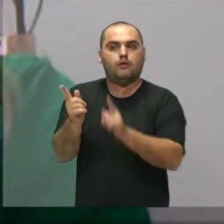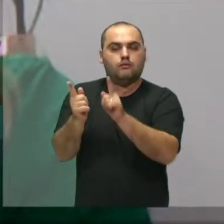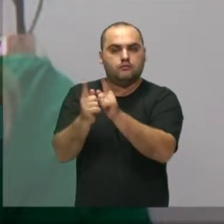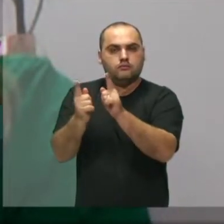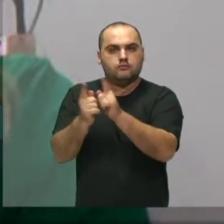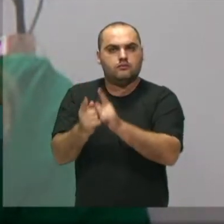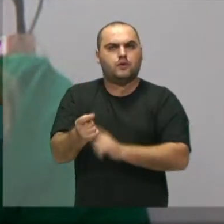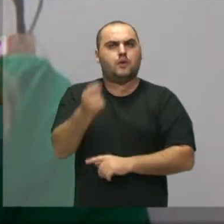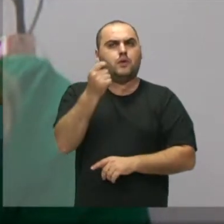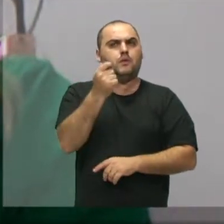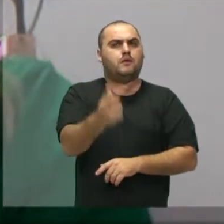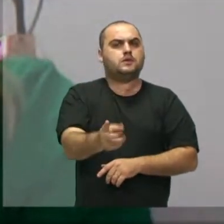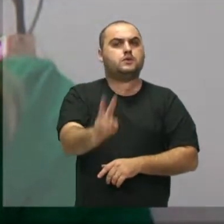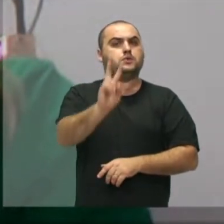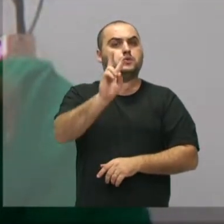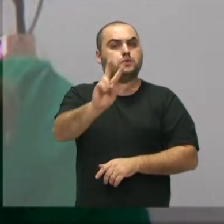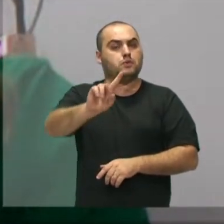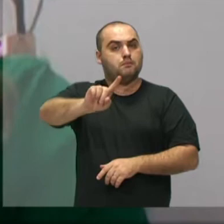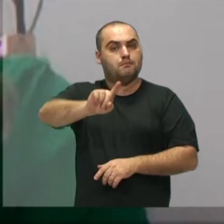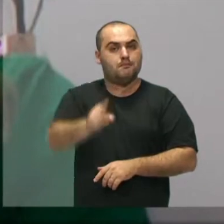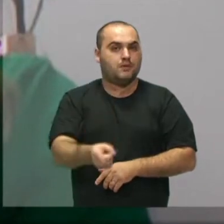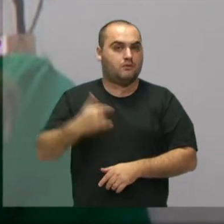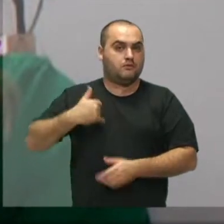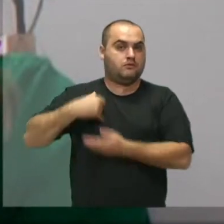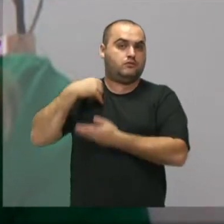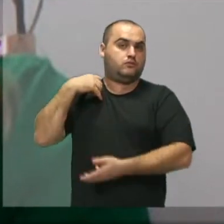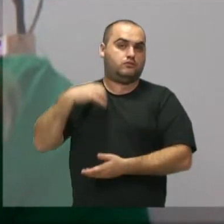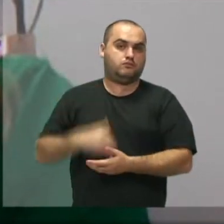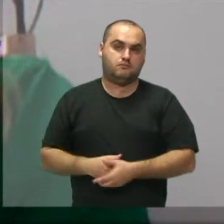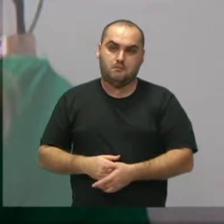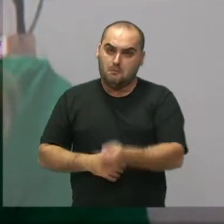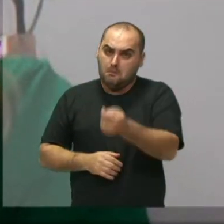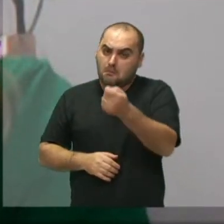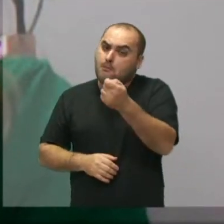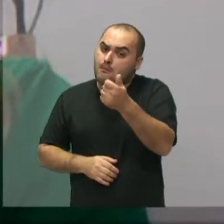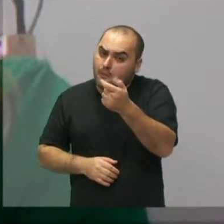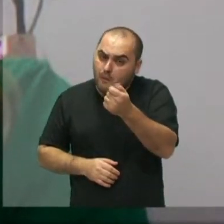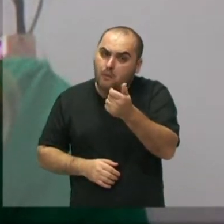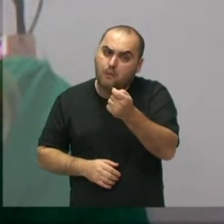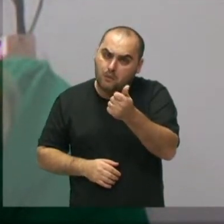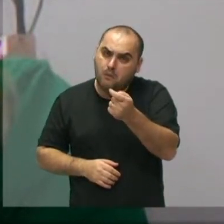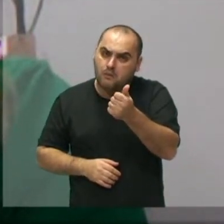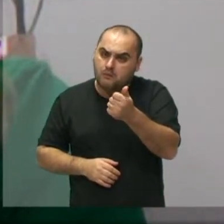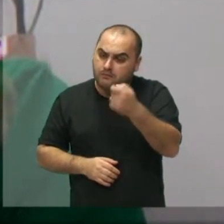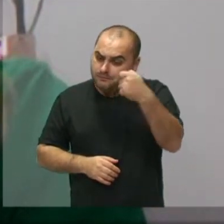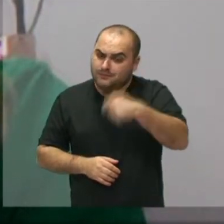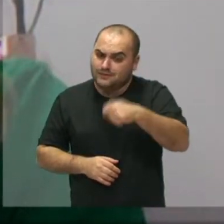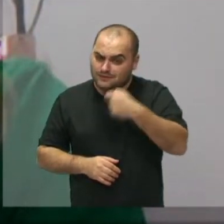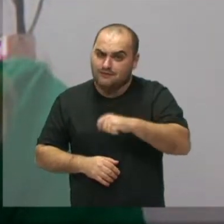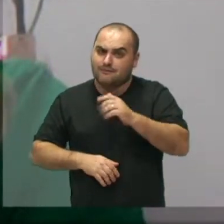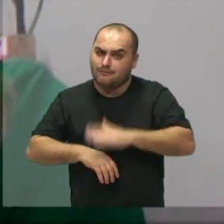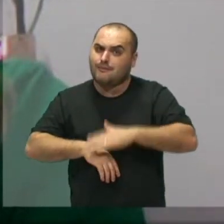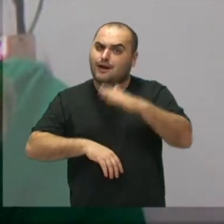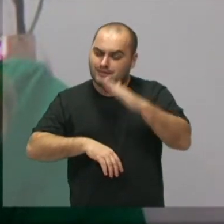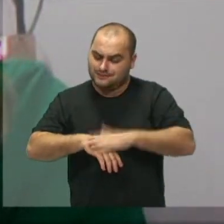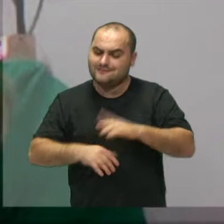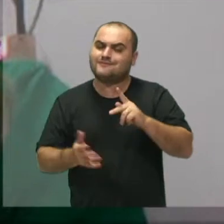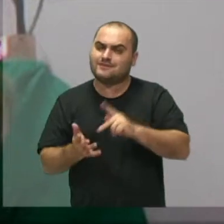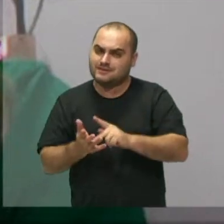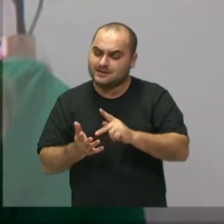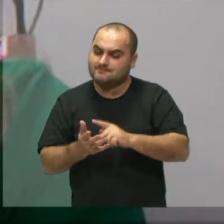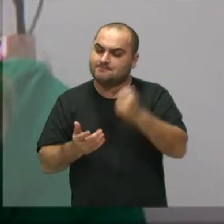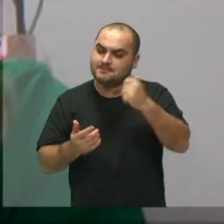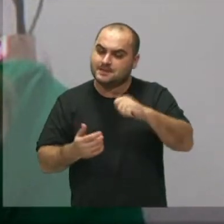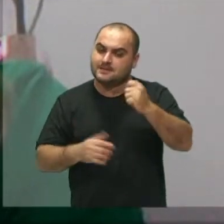quase 2.000 idosos, que é pouco ainda, né? Deveria ter muito mais, porque